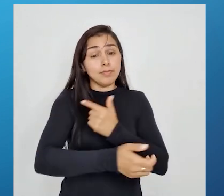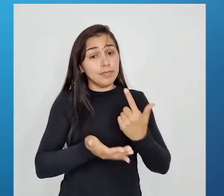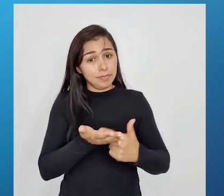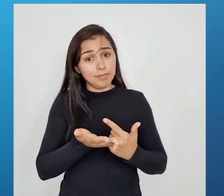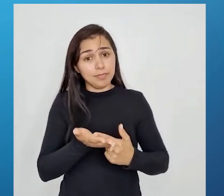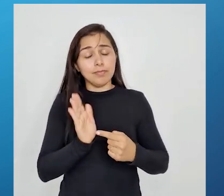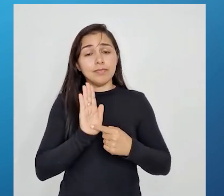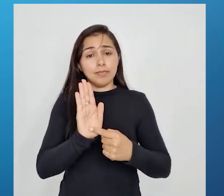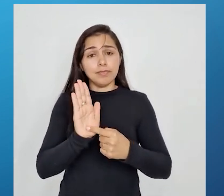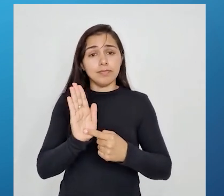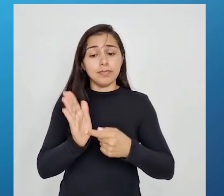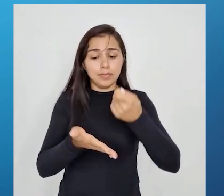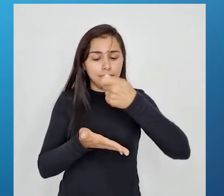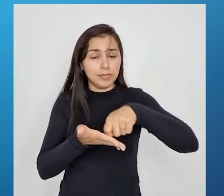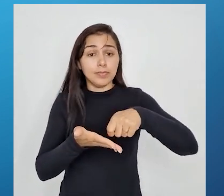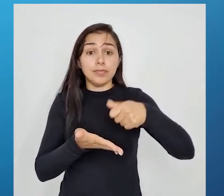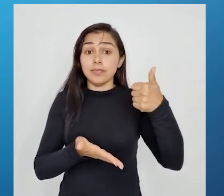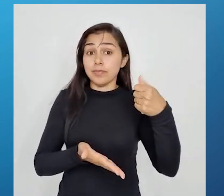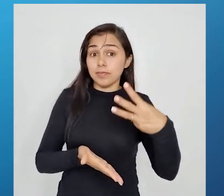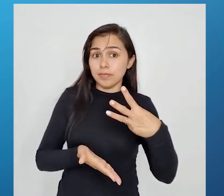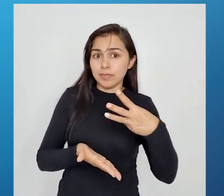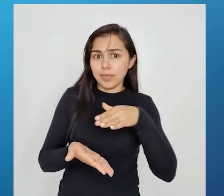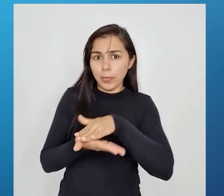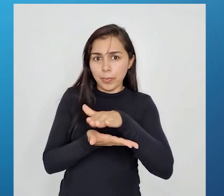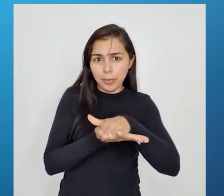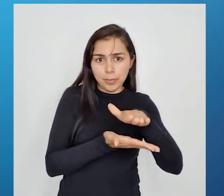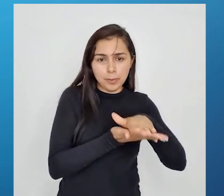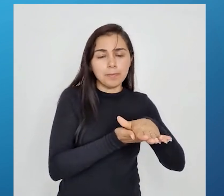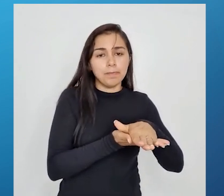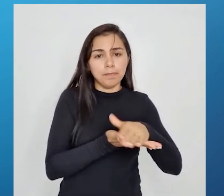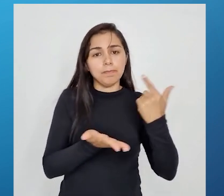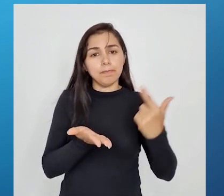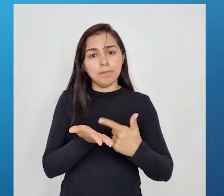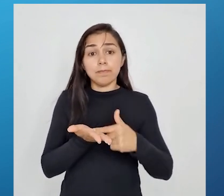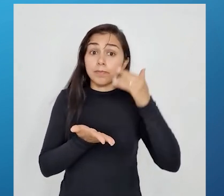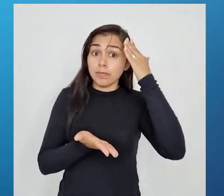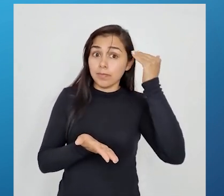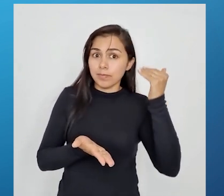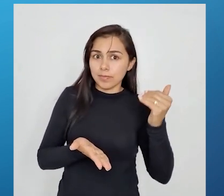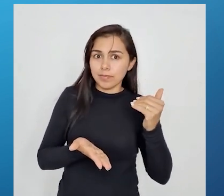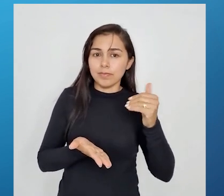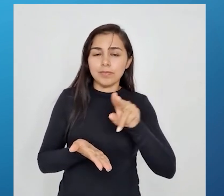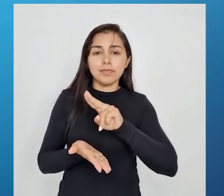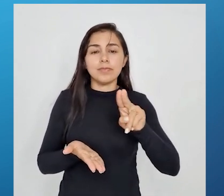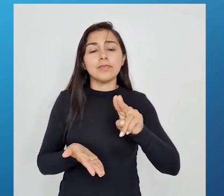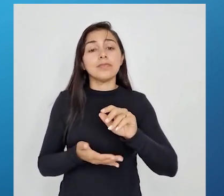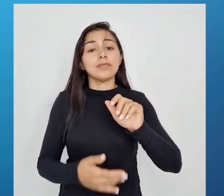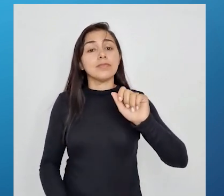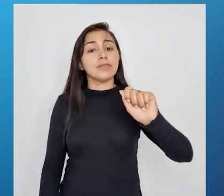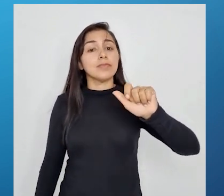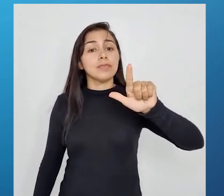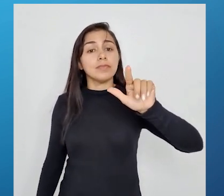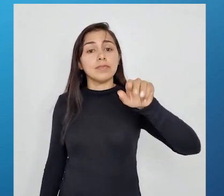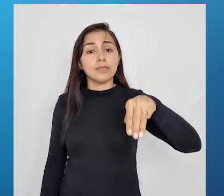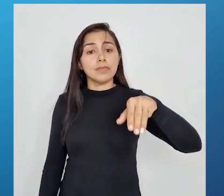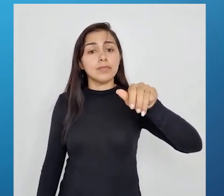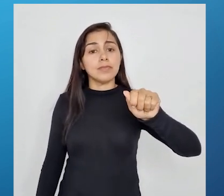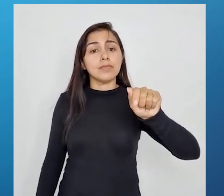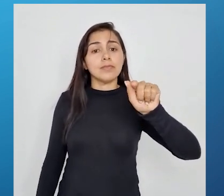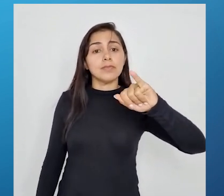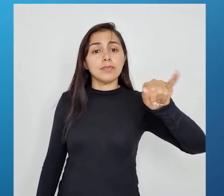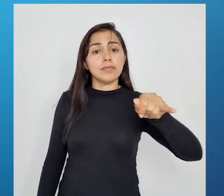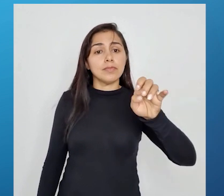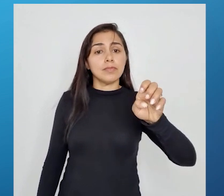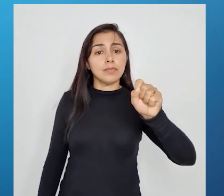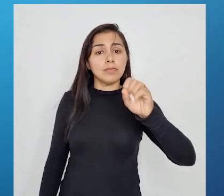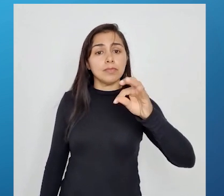aí, escrito em 13 volumes. Essa obra ficou conhecida como Almagesto, que significa o maior em